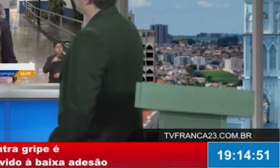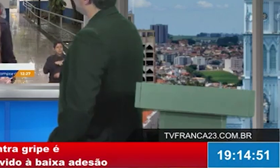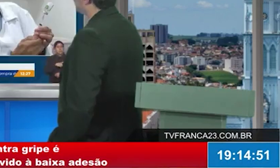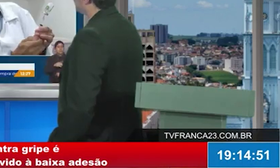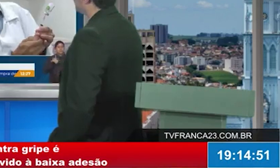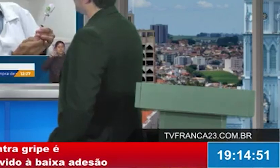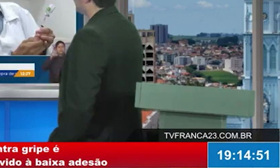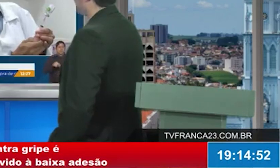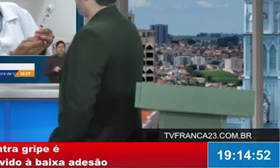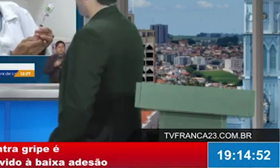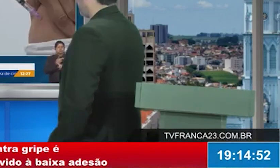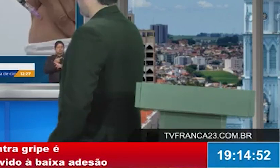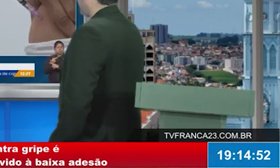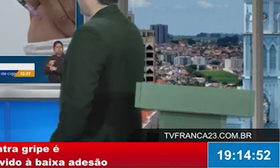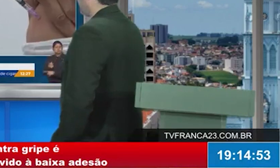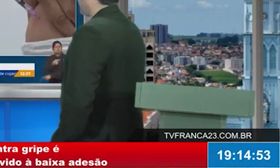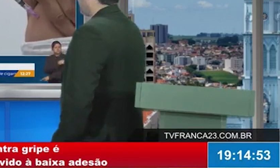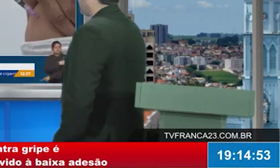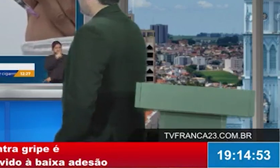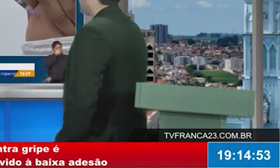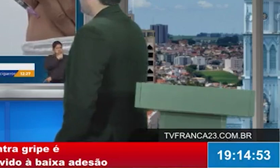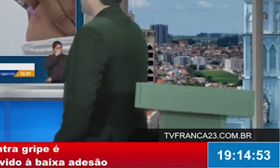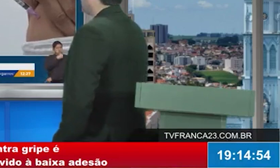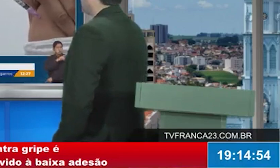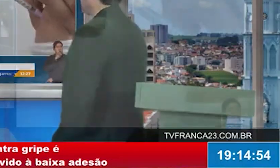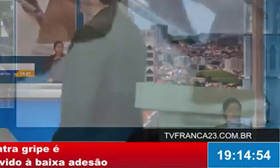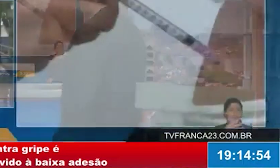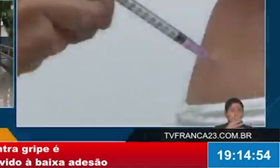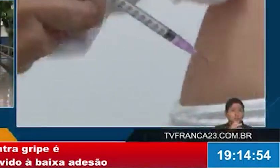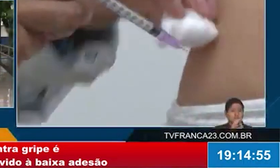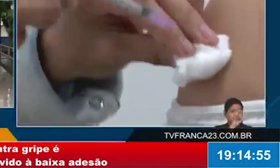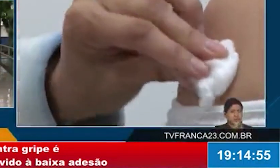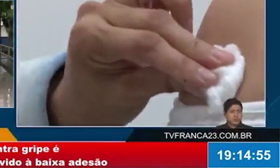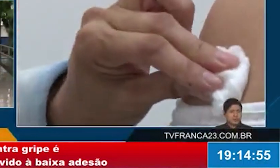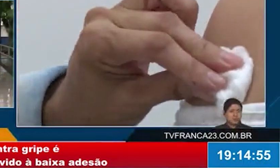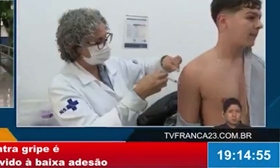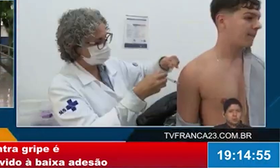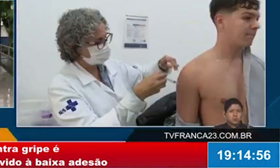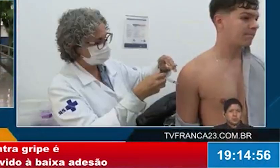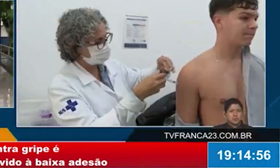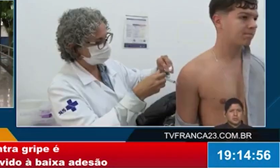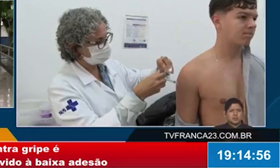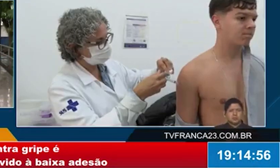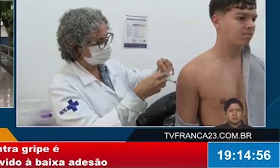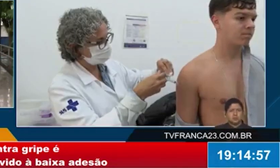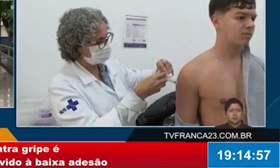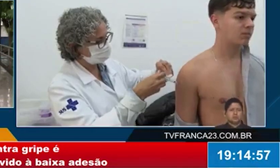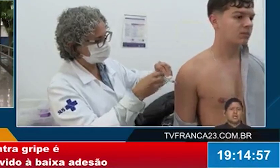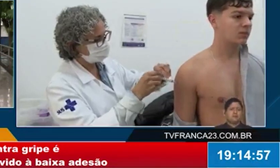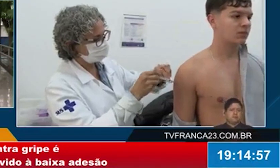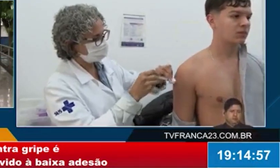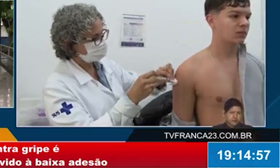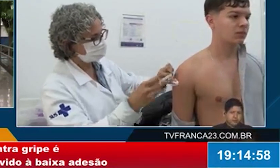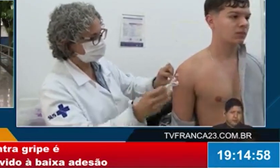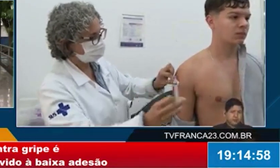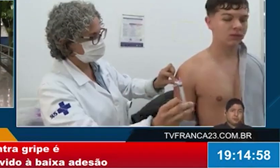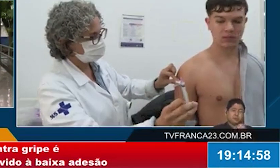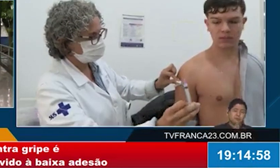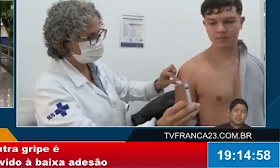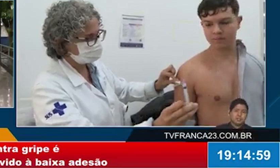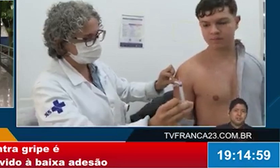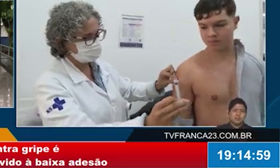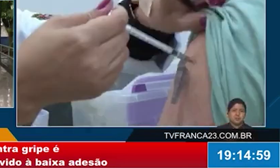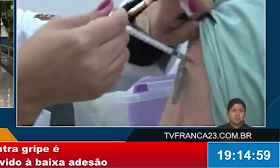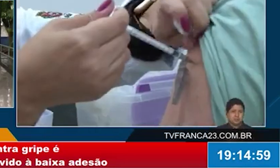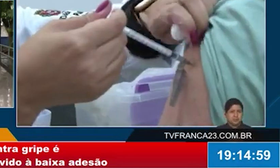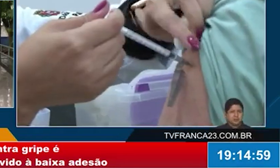uma baixa procura pela vacinação. Apenas 40% da população já se vacinou. Mesmo o